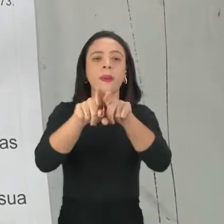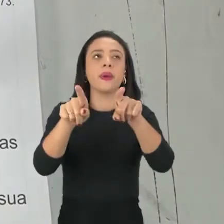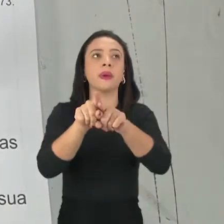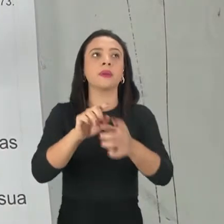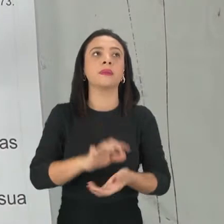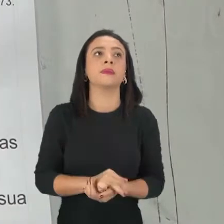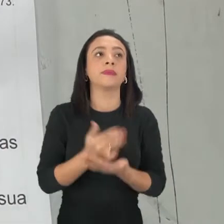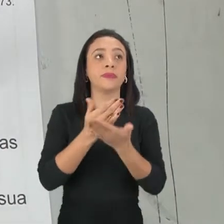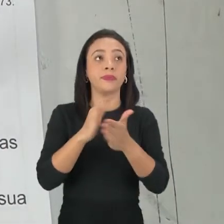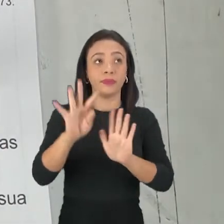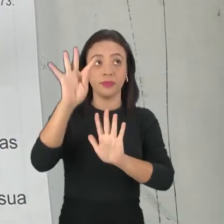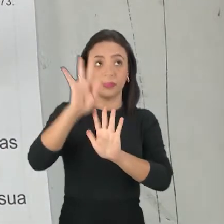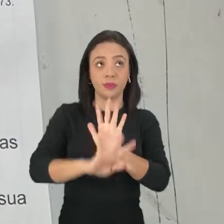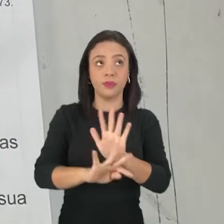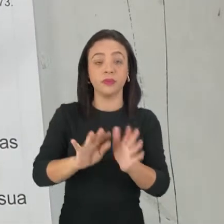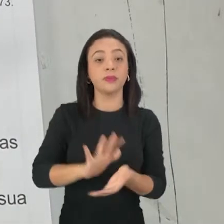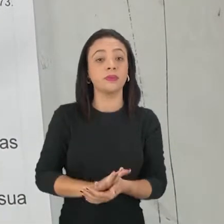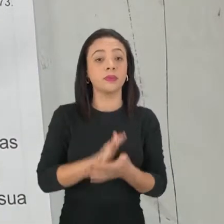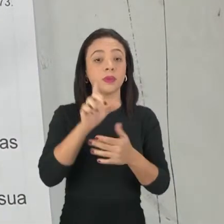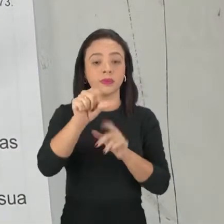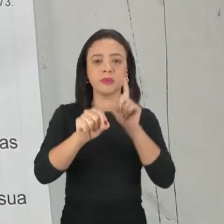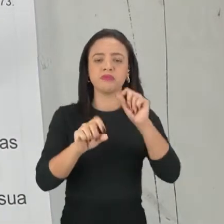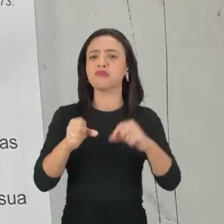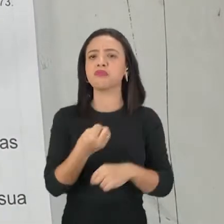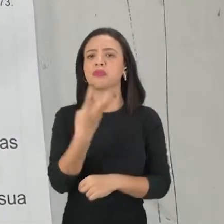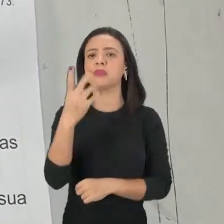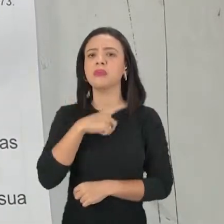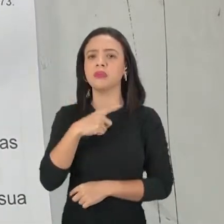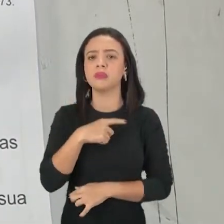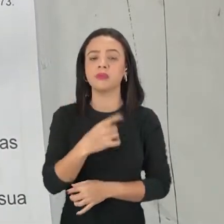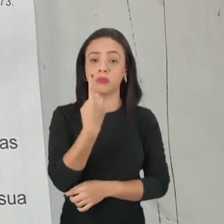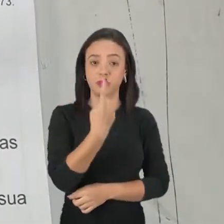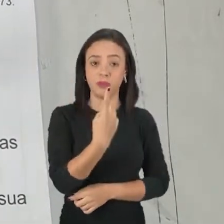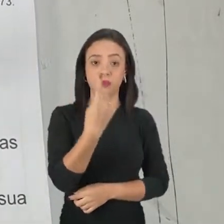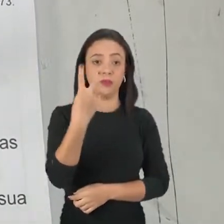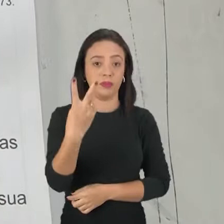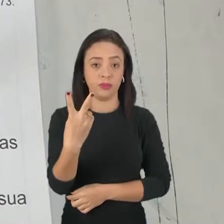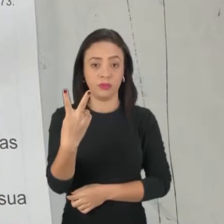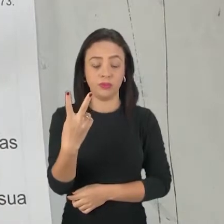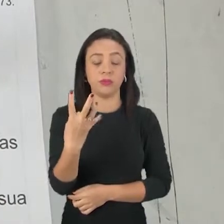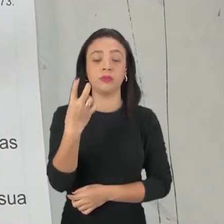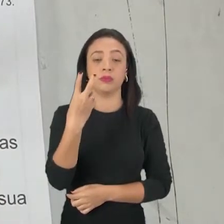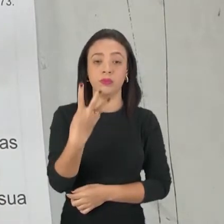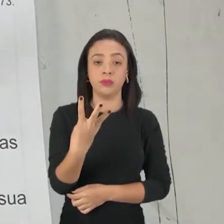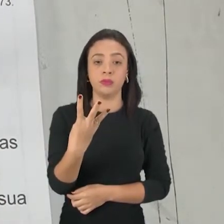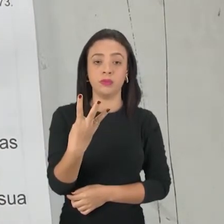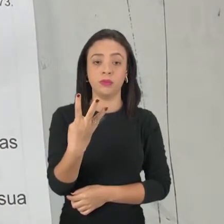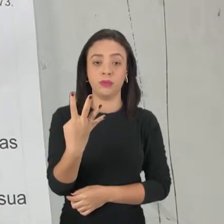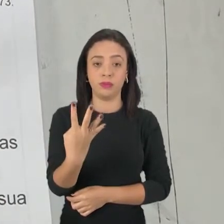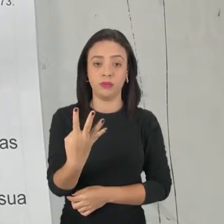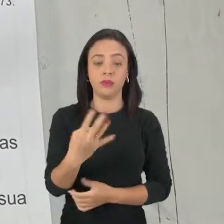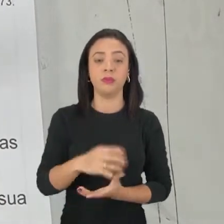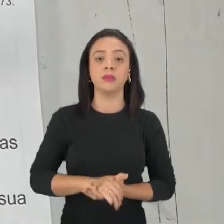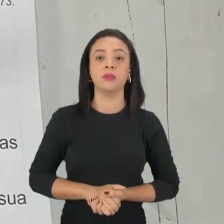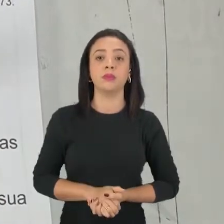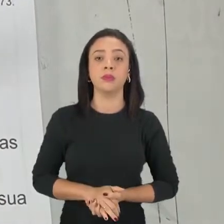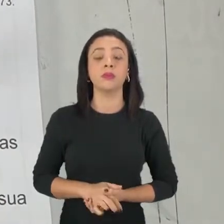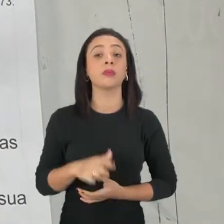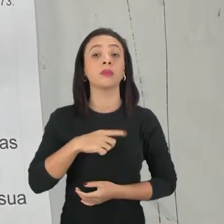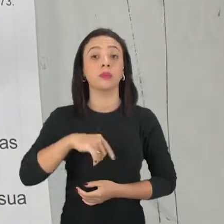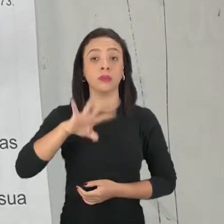terminou o texto eu fiz Olha só quantas marcações nós temos aqui uma duas três e quatro